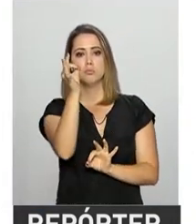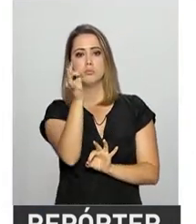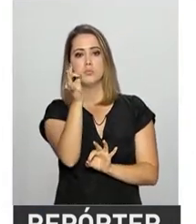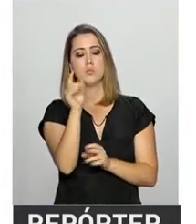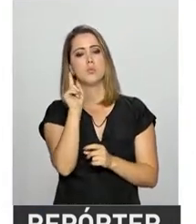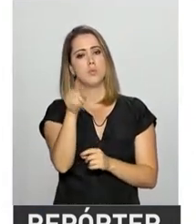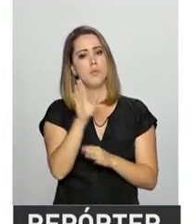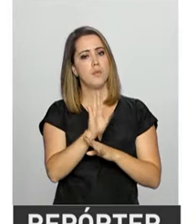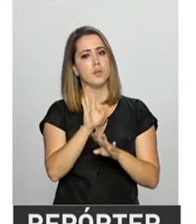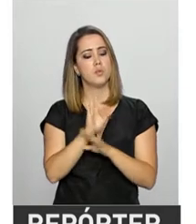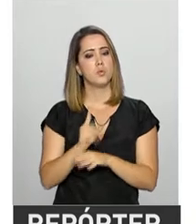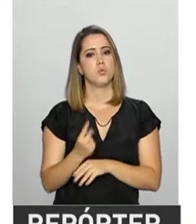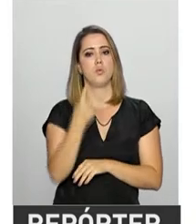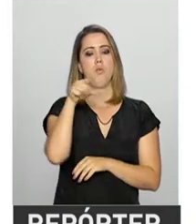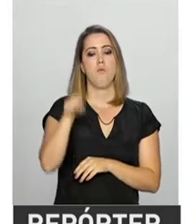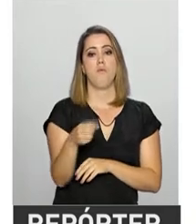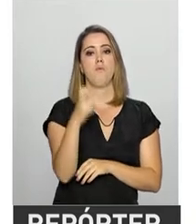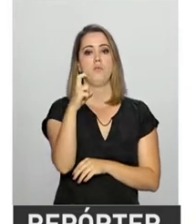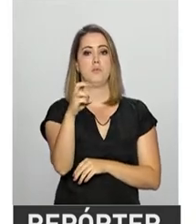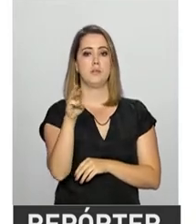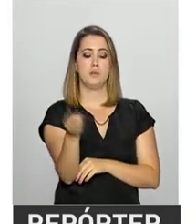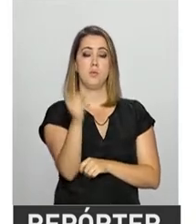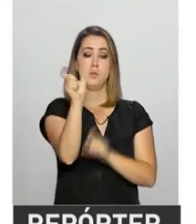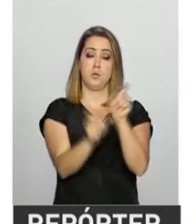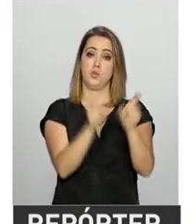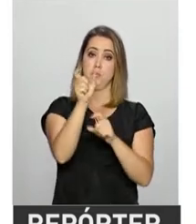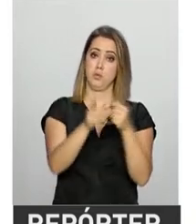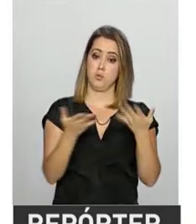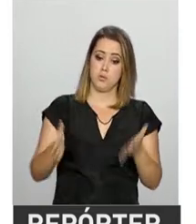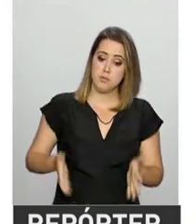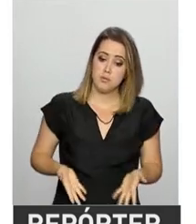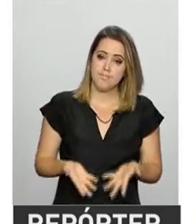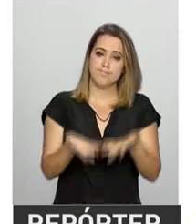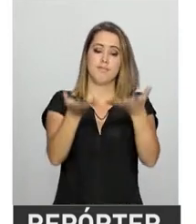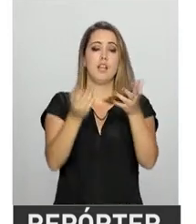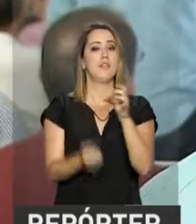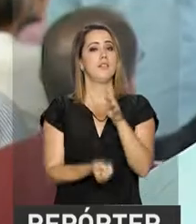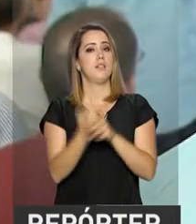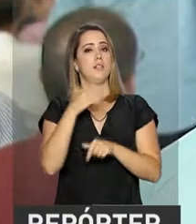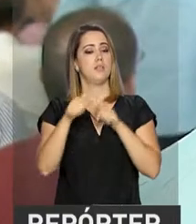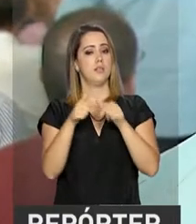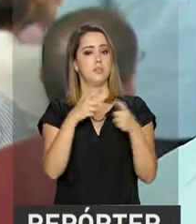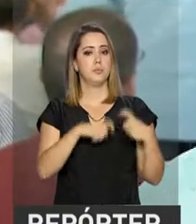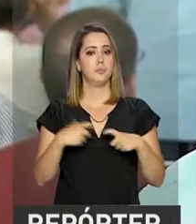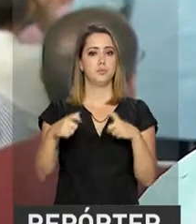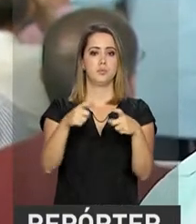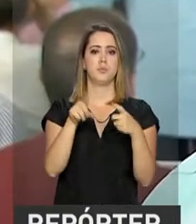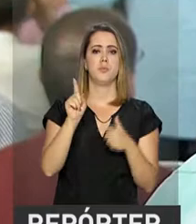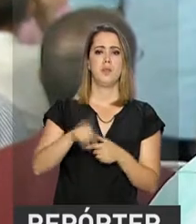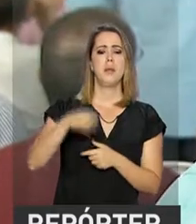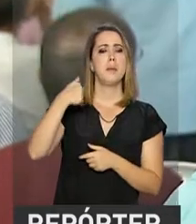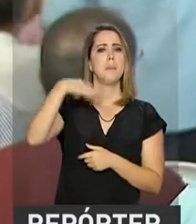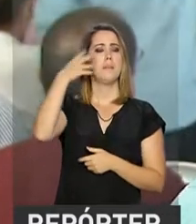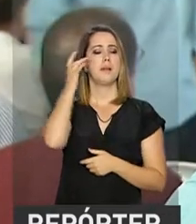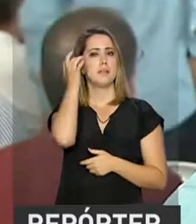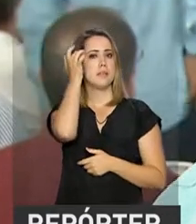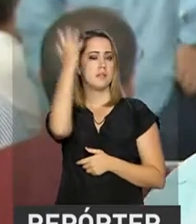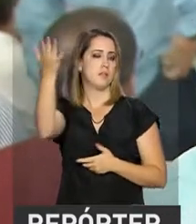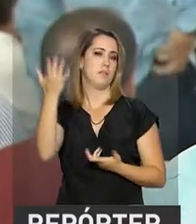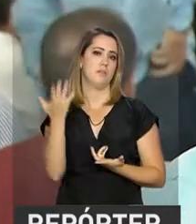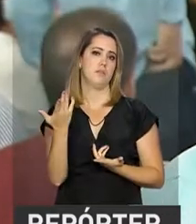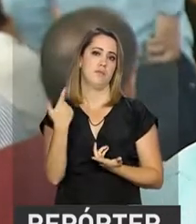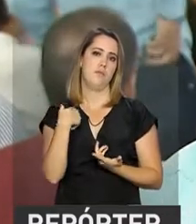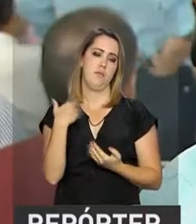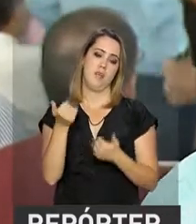cerca de um milhão e meio de pessoas e gerar empregos na região fica bem mais fácil para você a questão de